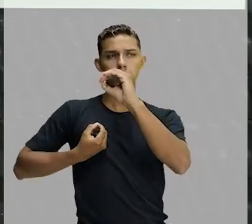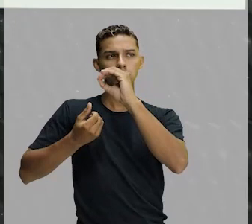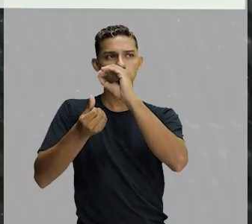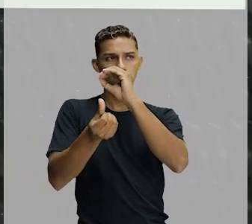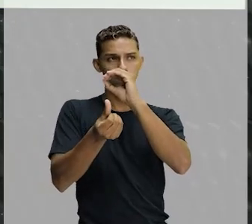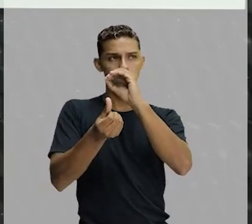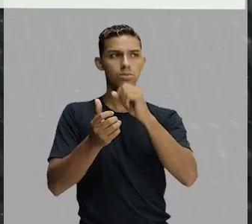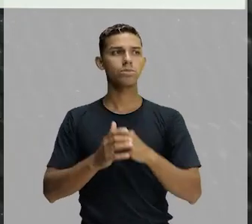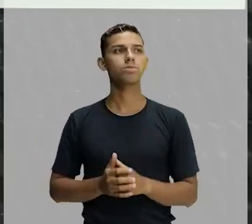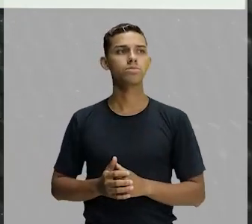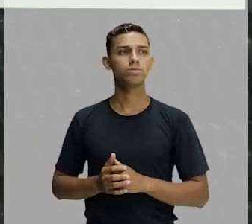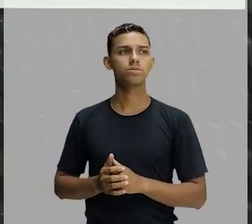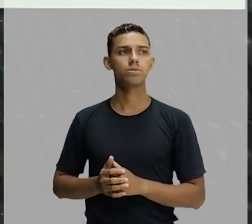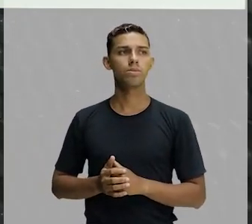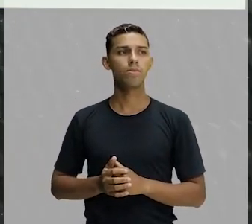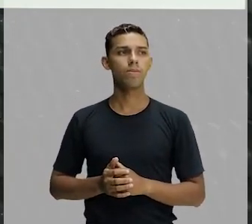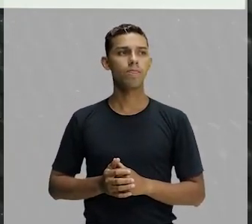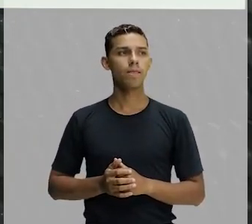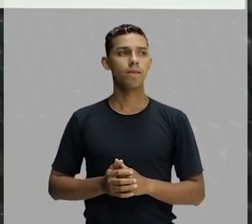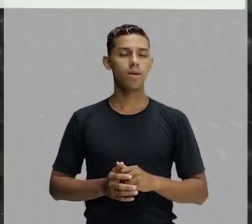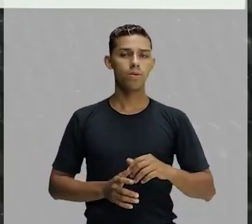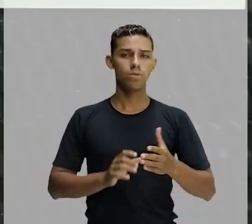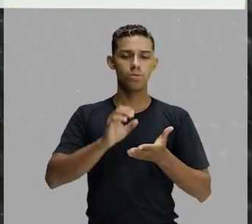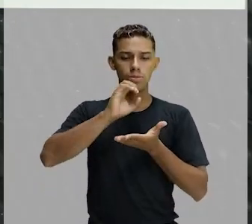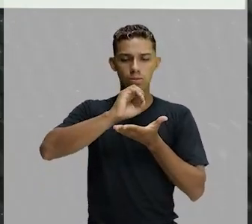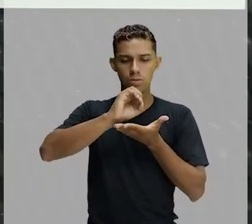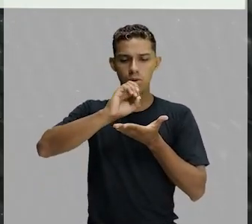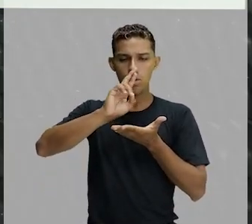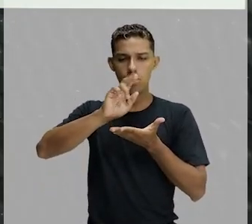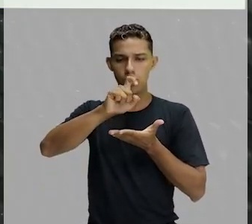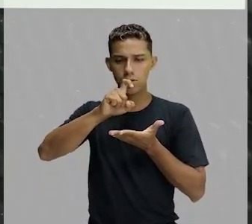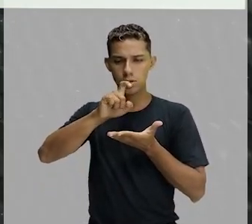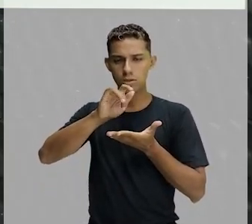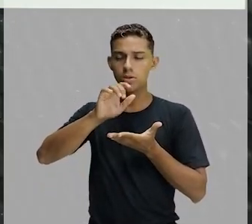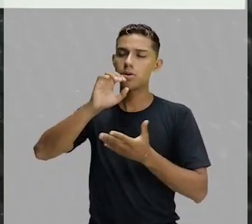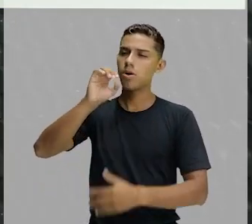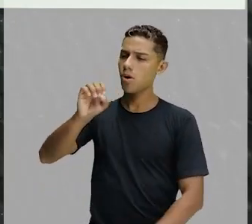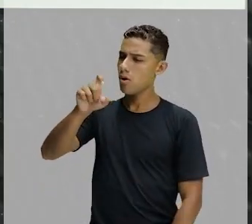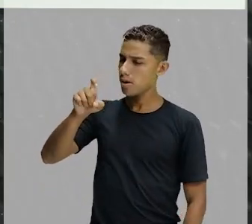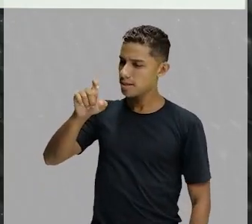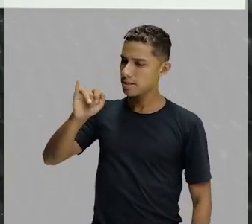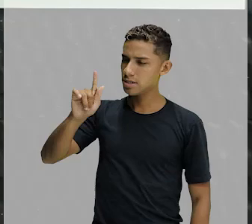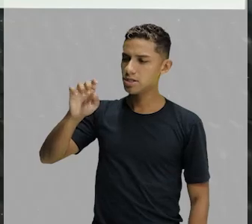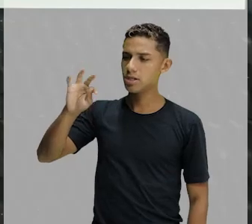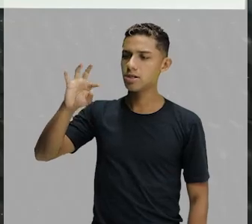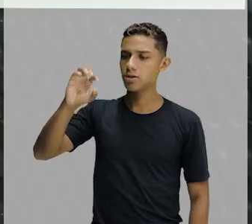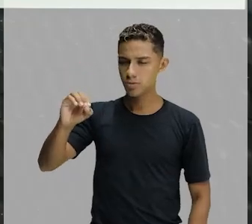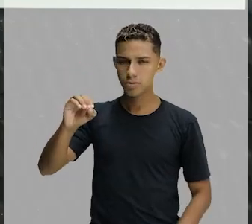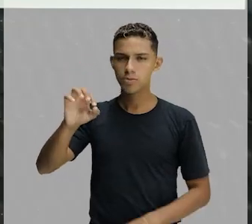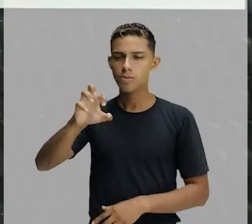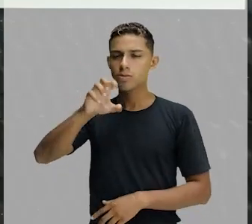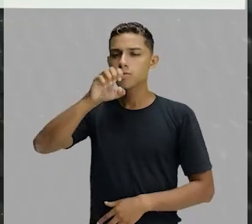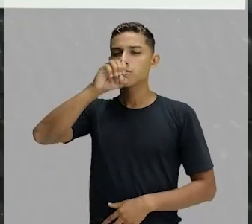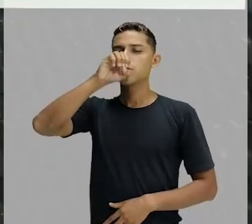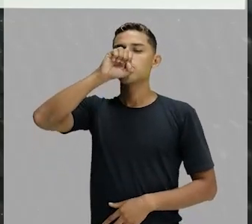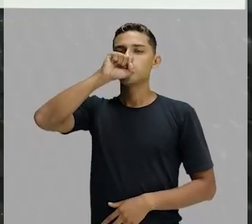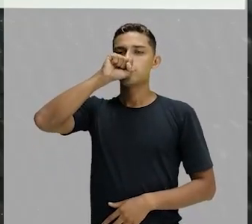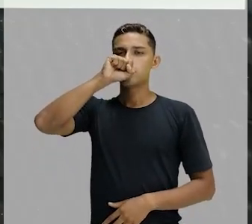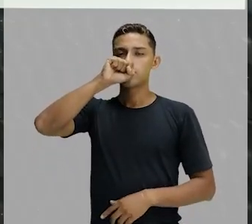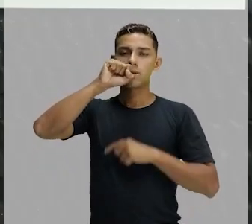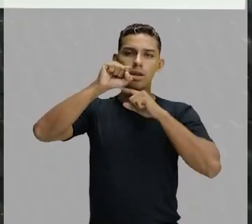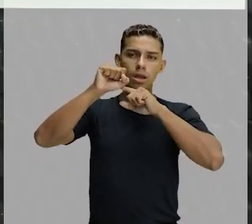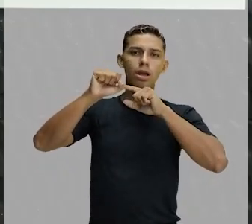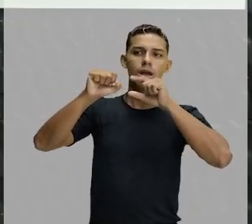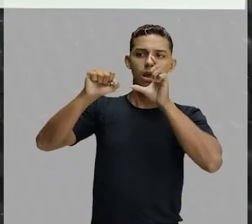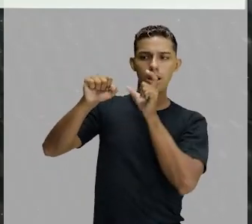dois gases aqui, ó. Tem o oxigênio e o gás carbônico. Então, esse gás